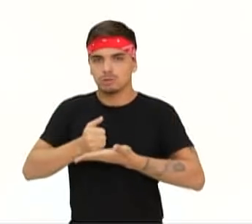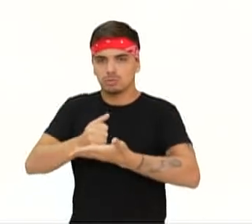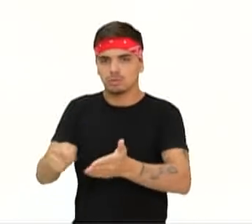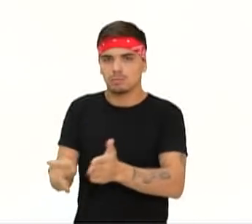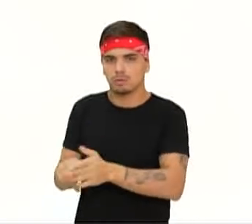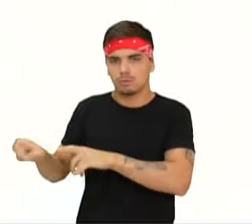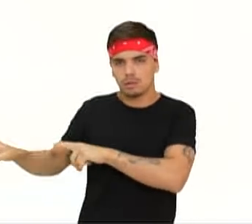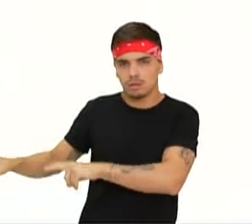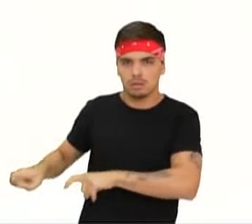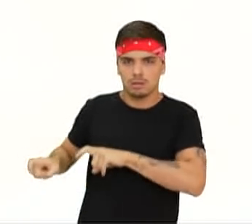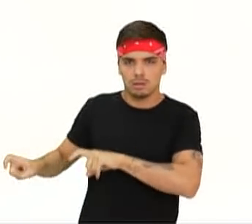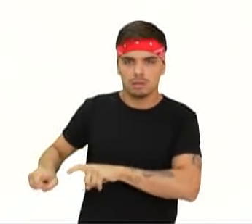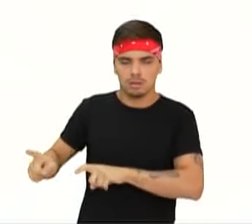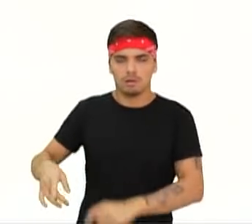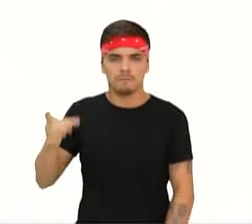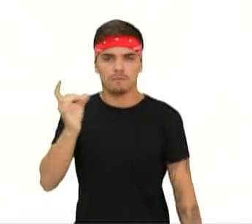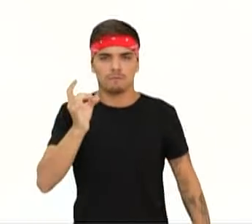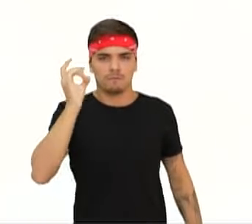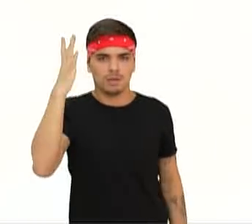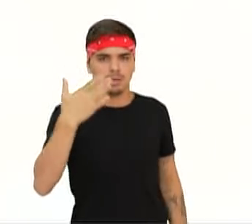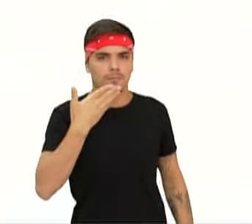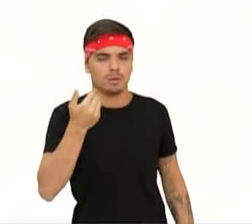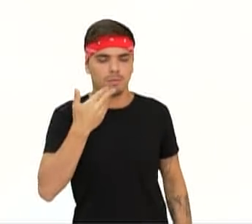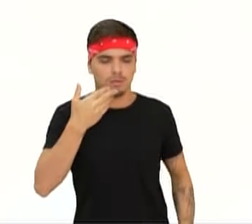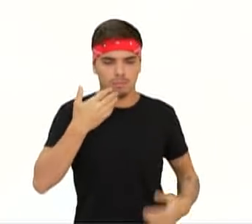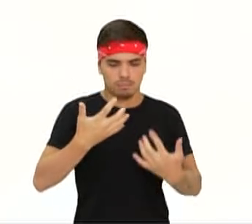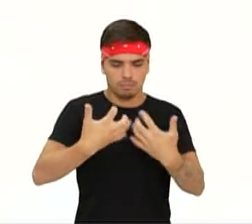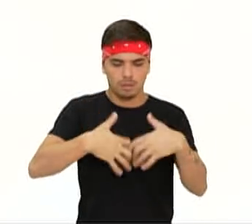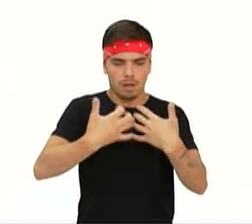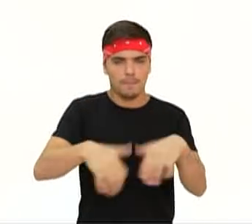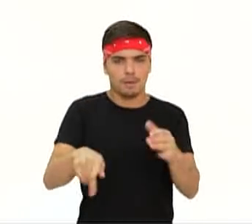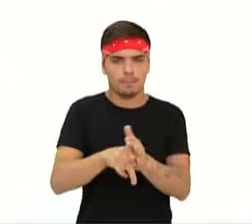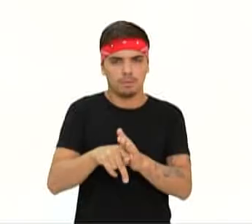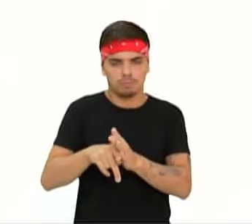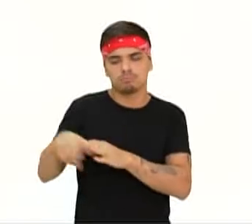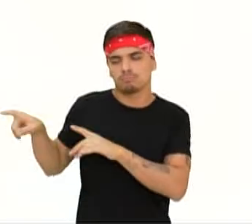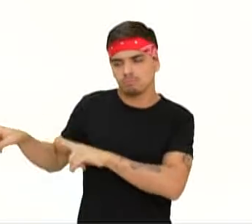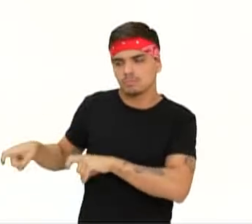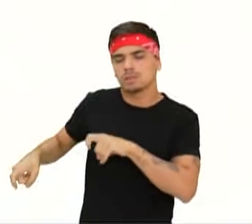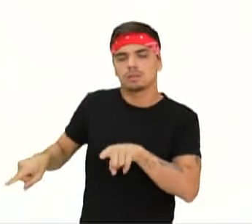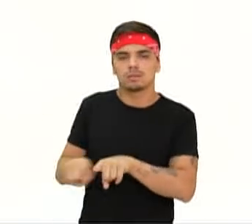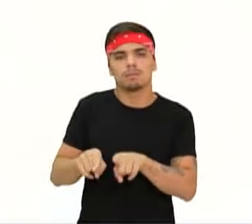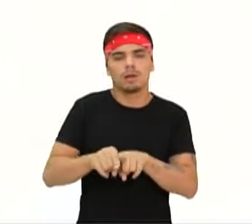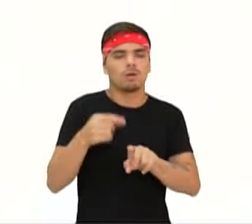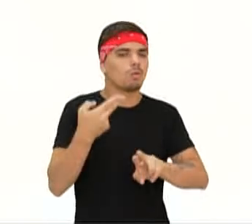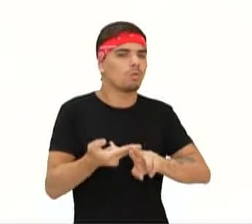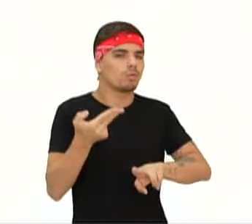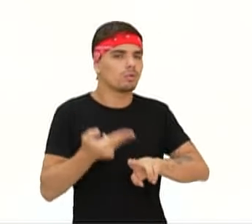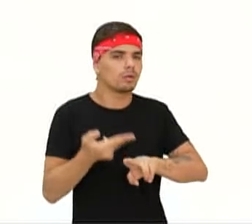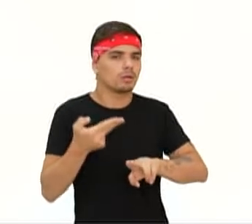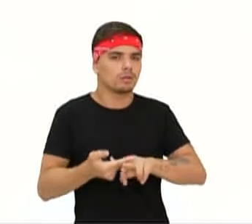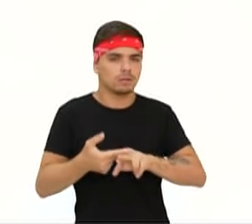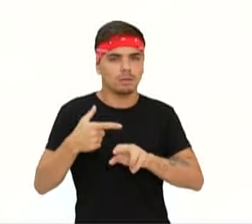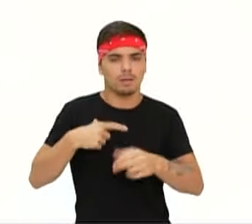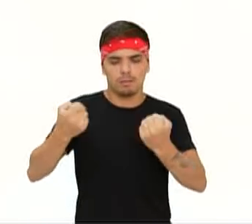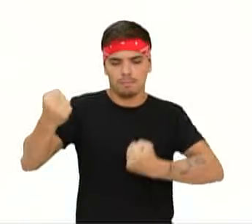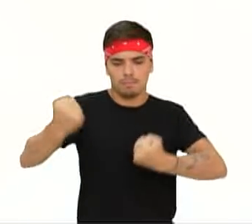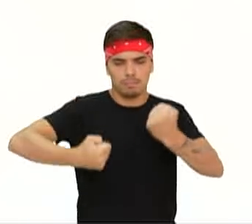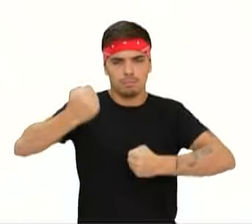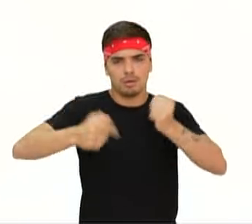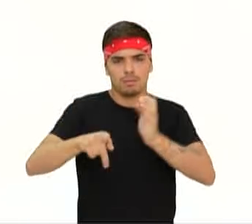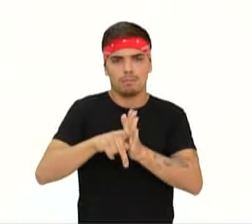a agricultura, facilita a mecanização da agricultura e também, né, a utilização ali de transportes